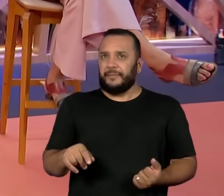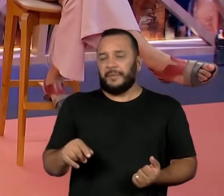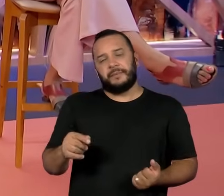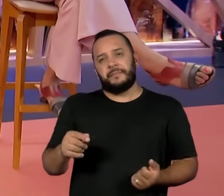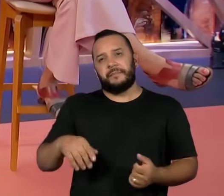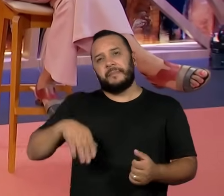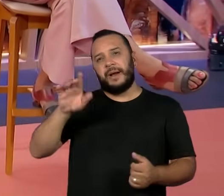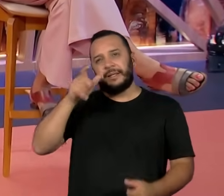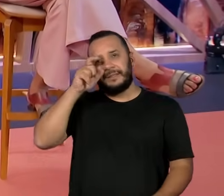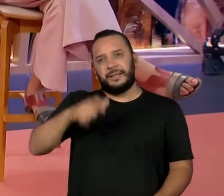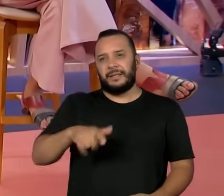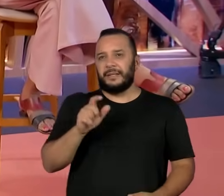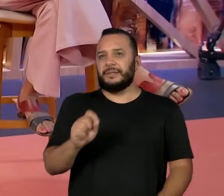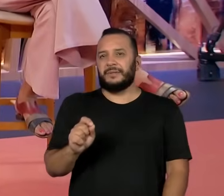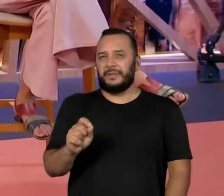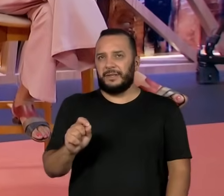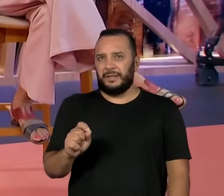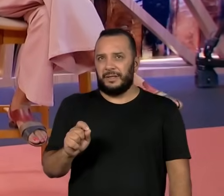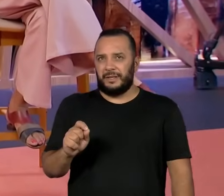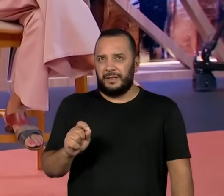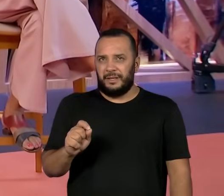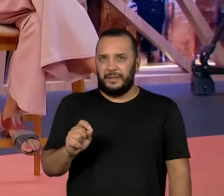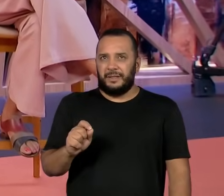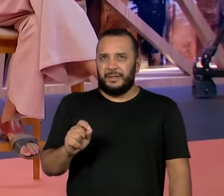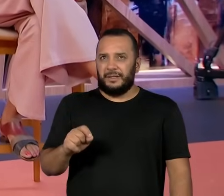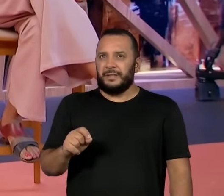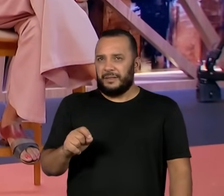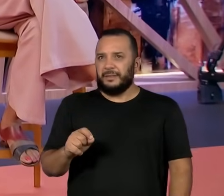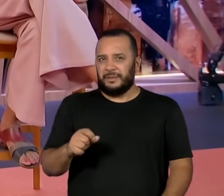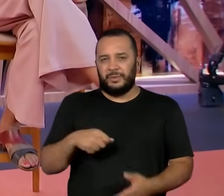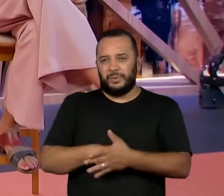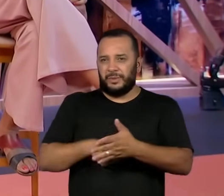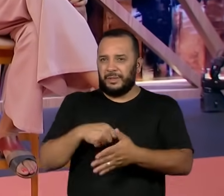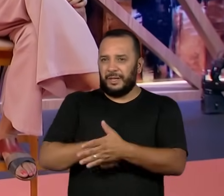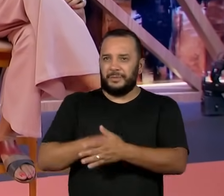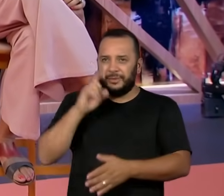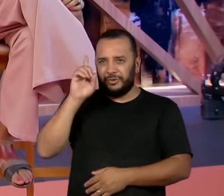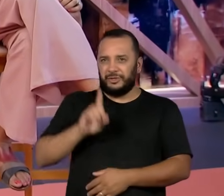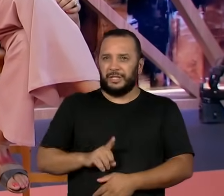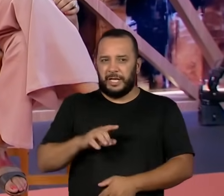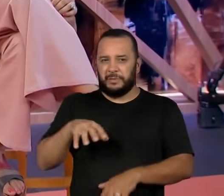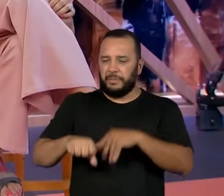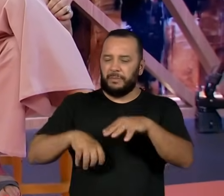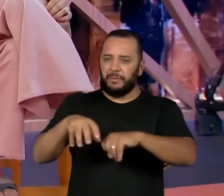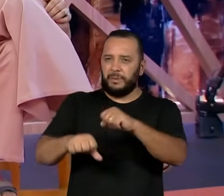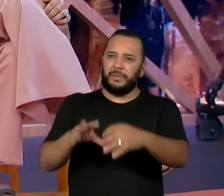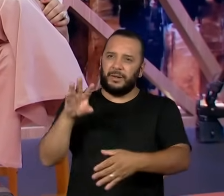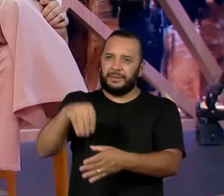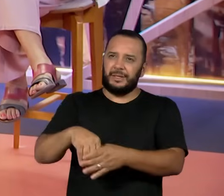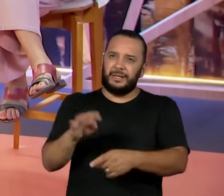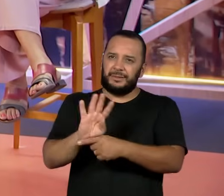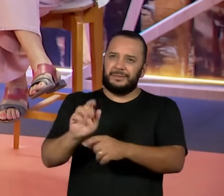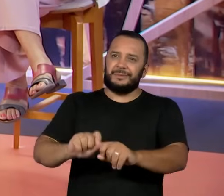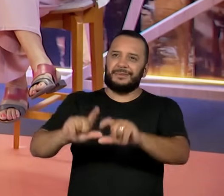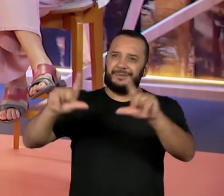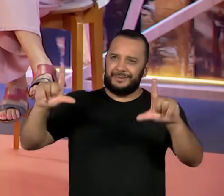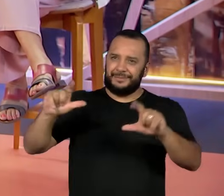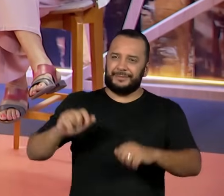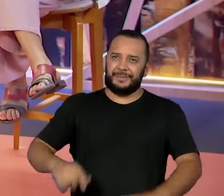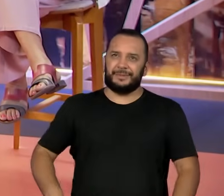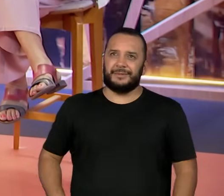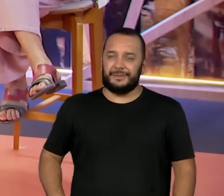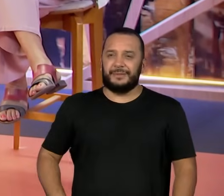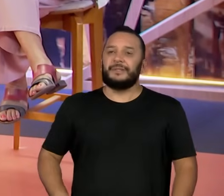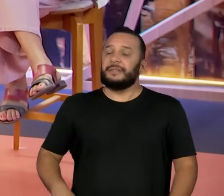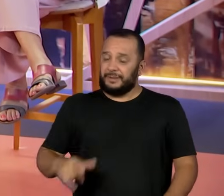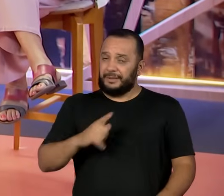maior interesse pelos nossos direitos dentro de cinema, né? Eu acho que das várias coisas que cinema uma delas também é o